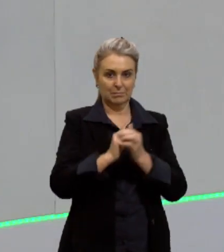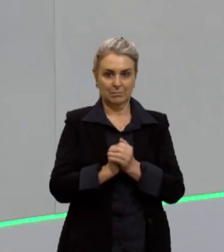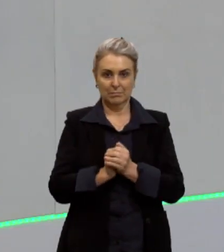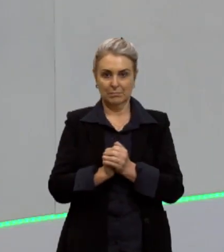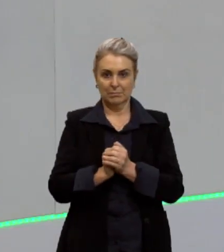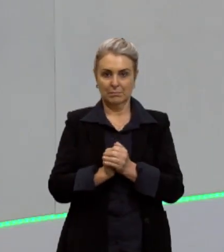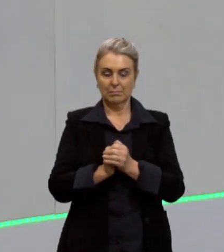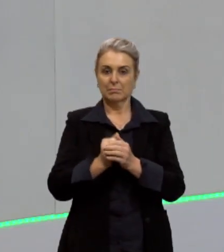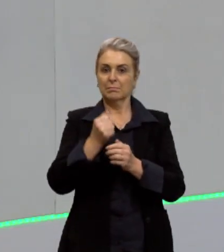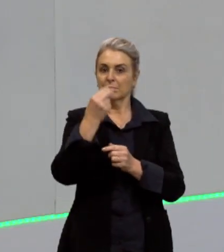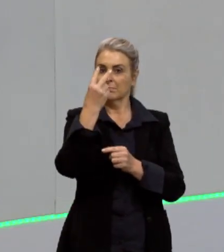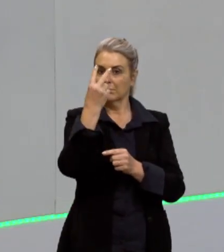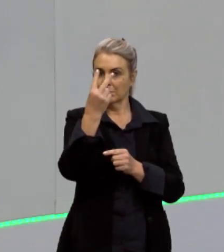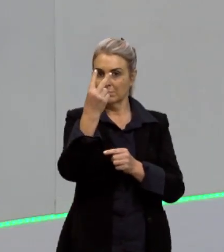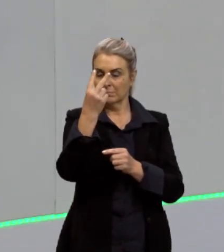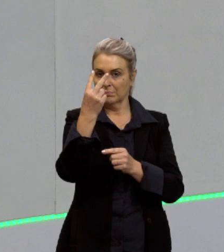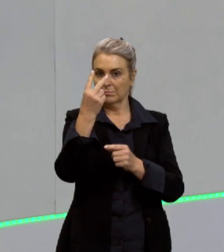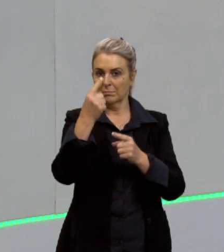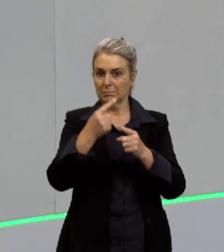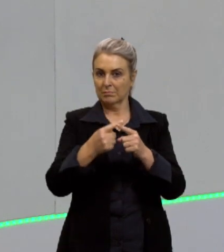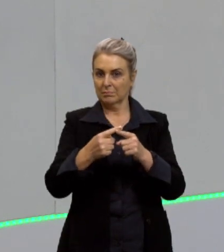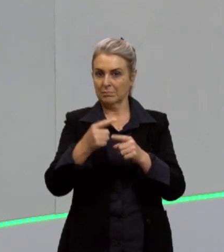sobre duas vezes o a.